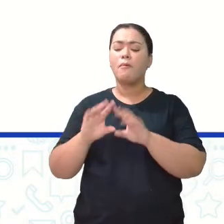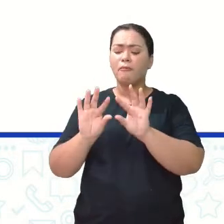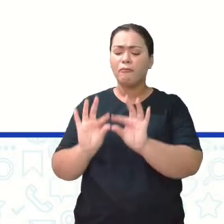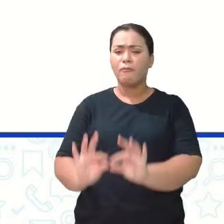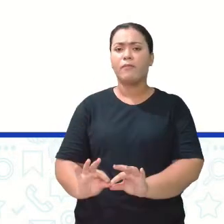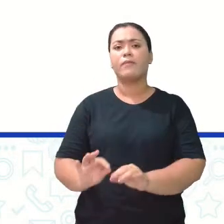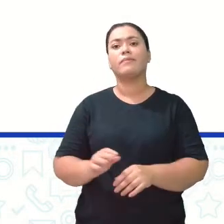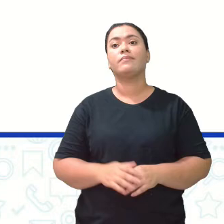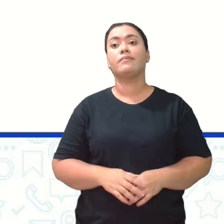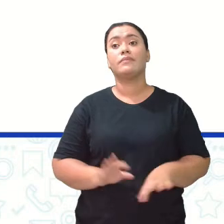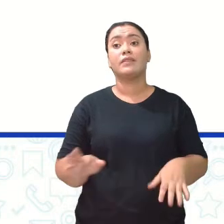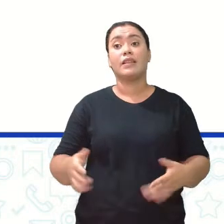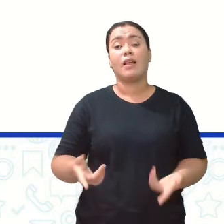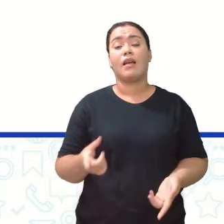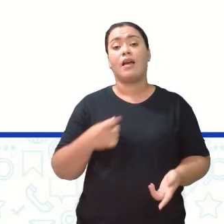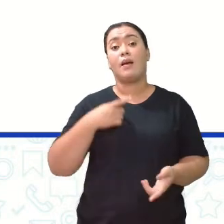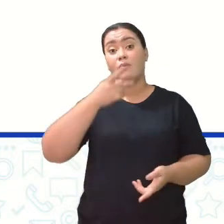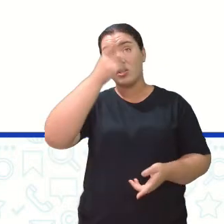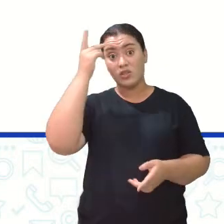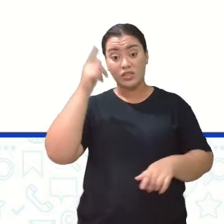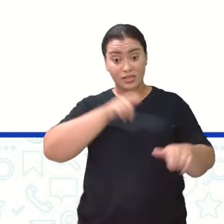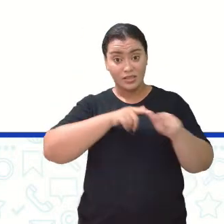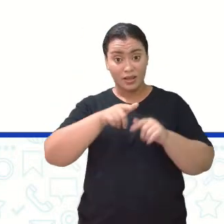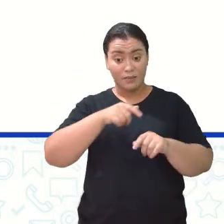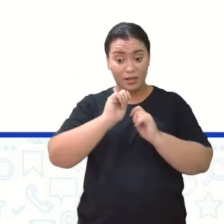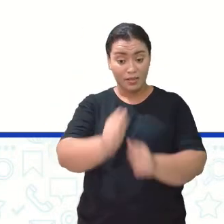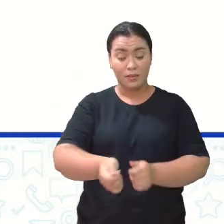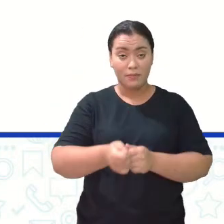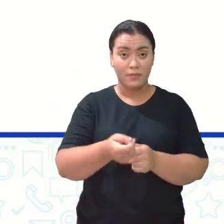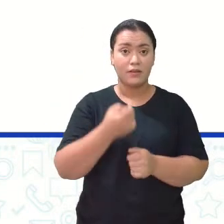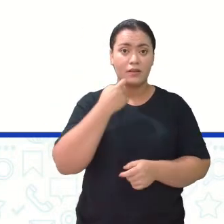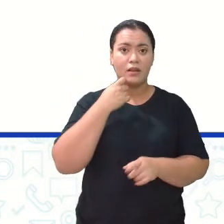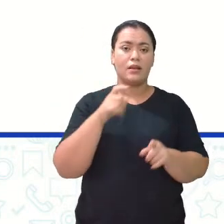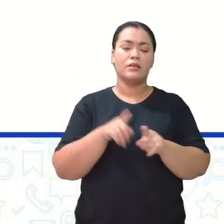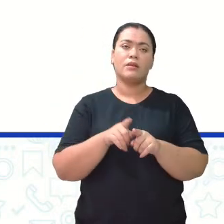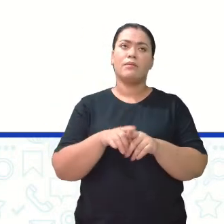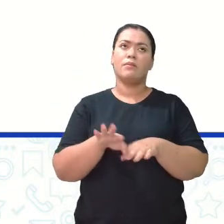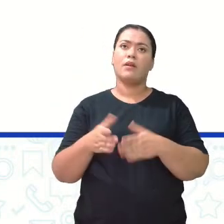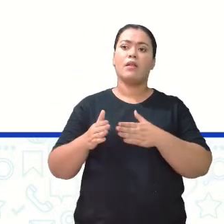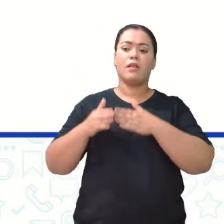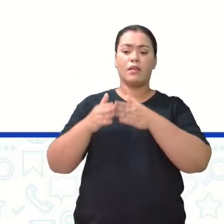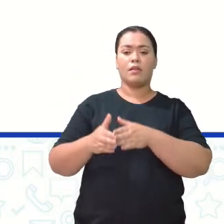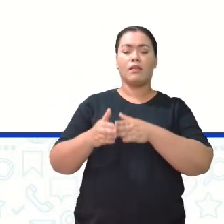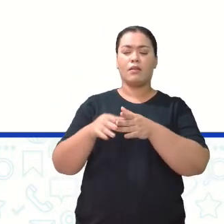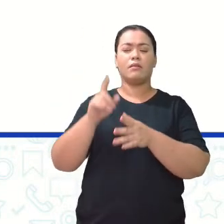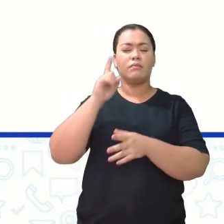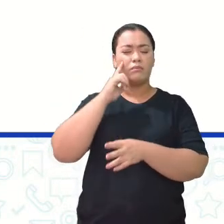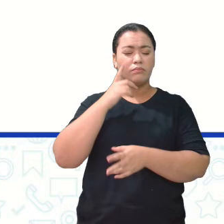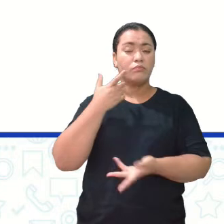Então, trabalhadores da pesca e da navegação, eles guiam-se pelas previsões de